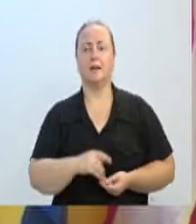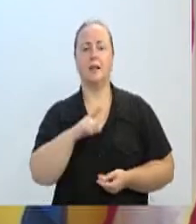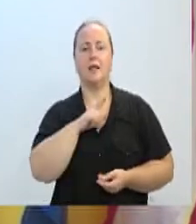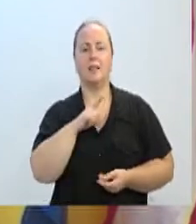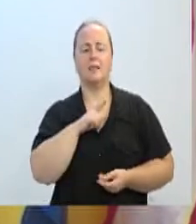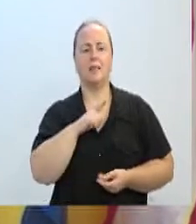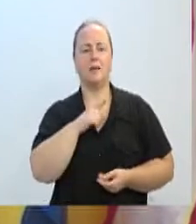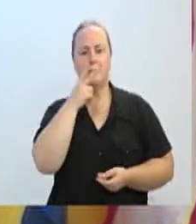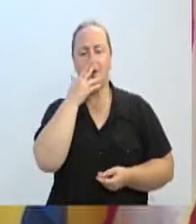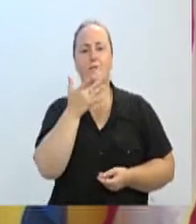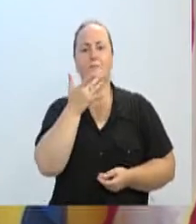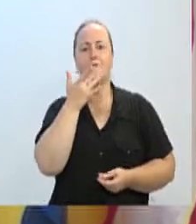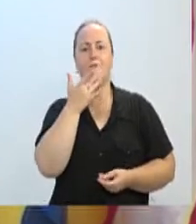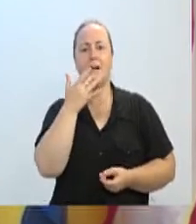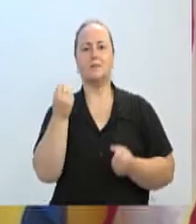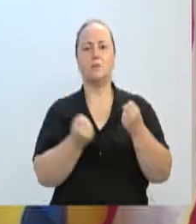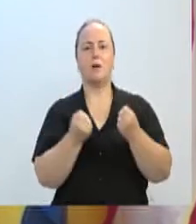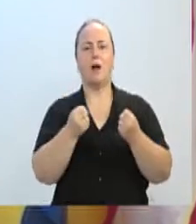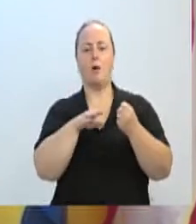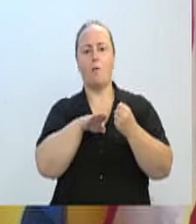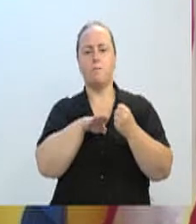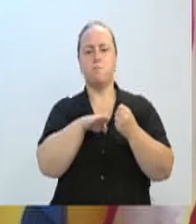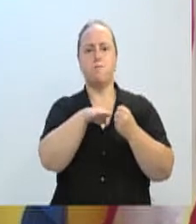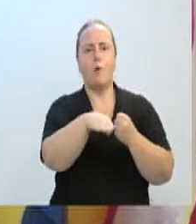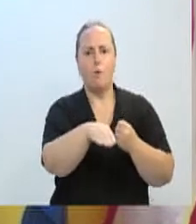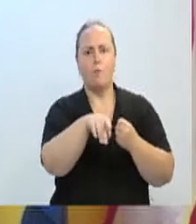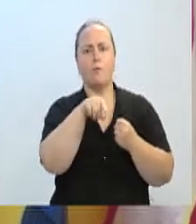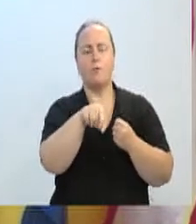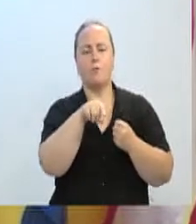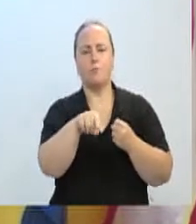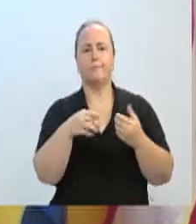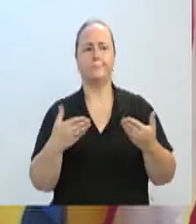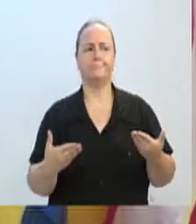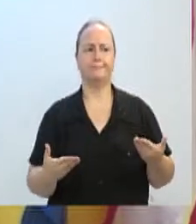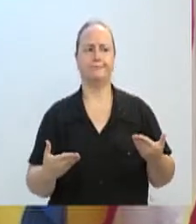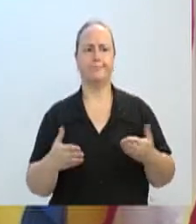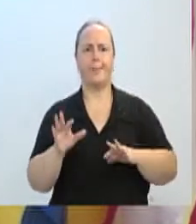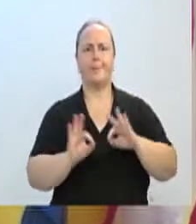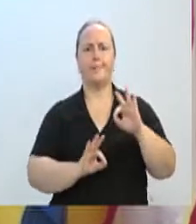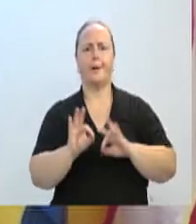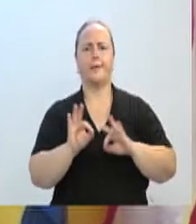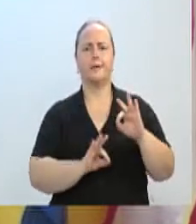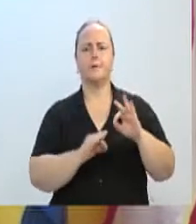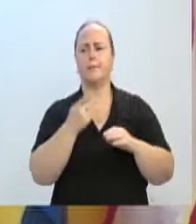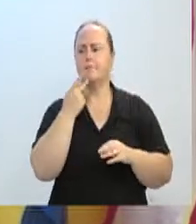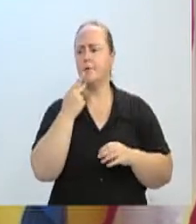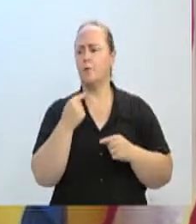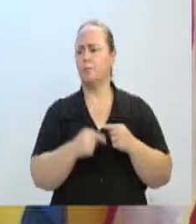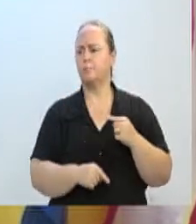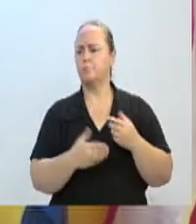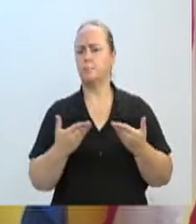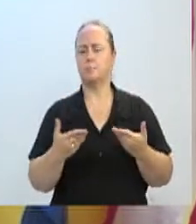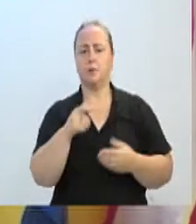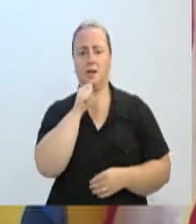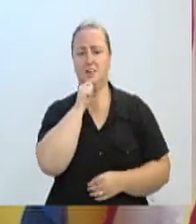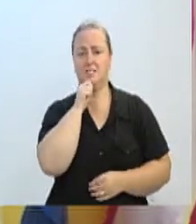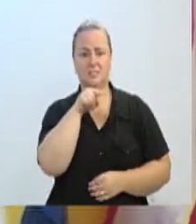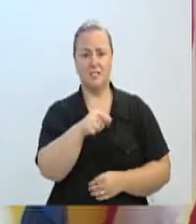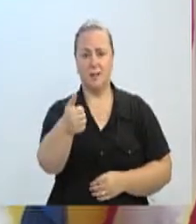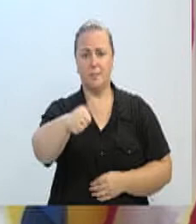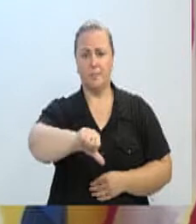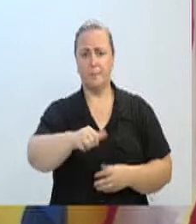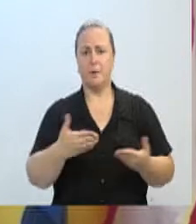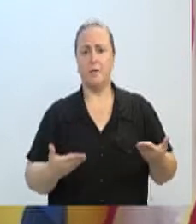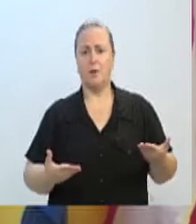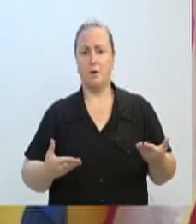adentrar ao CI. E a resposta que a gente tem do planejamento é que não se enquadra. Bom, se não se enquadra com um guarda-reio, sem fica pior ainda, colocando em risco.